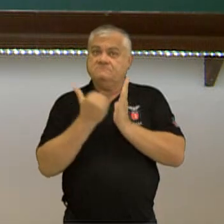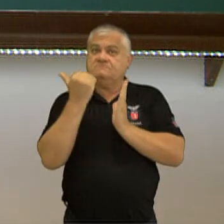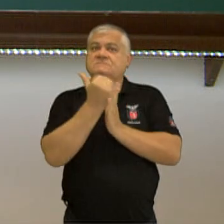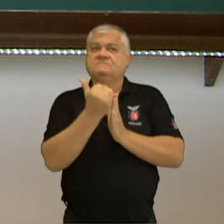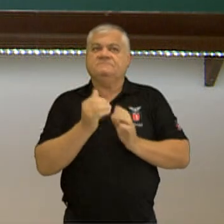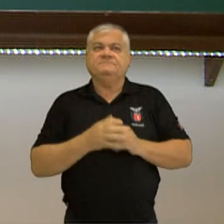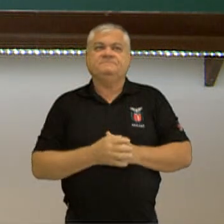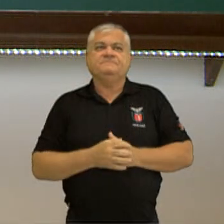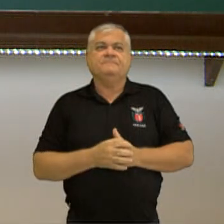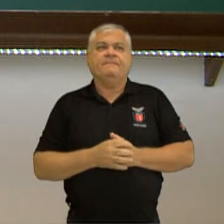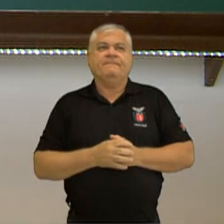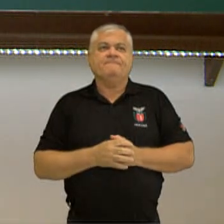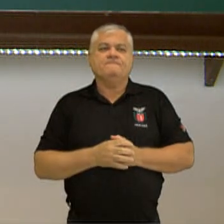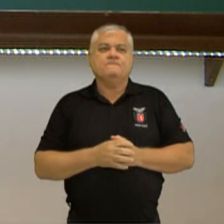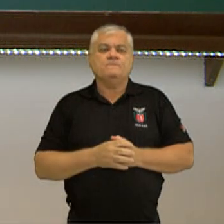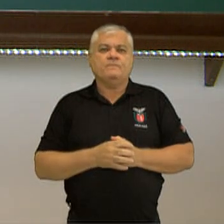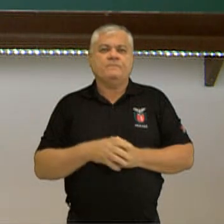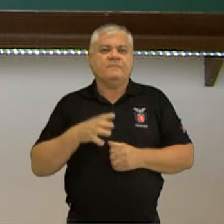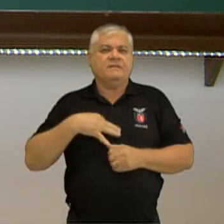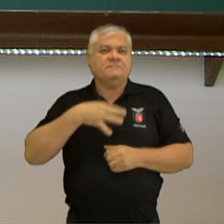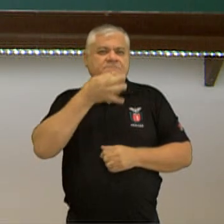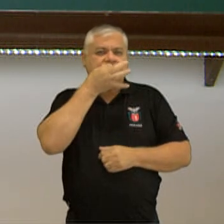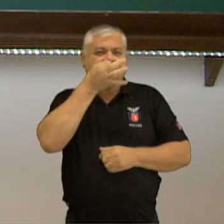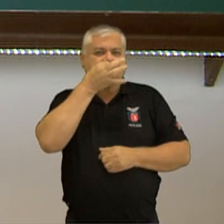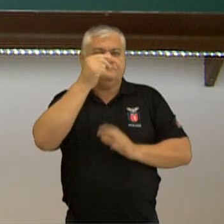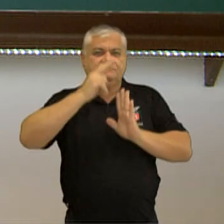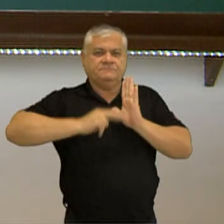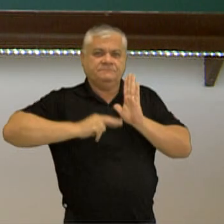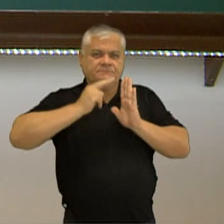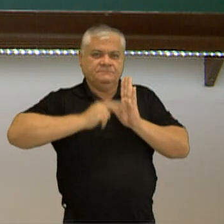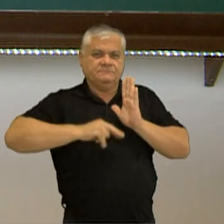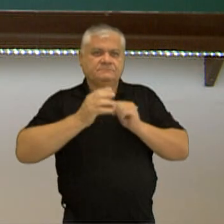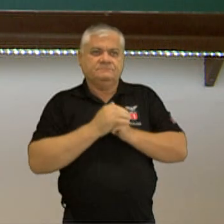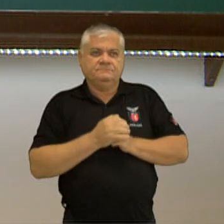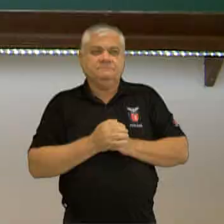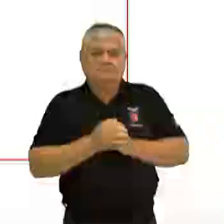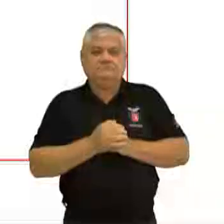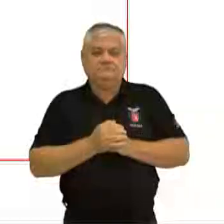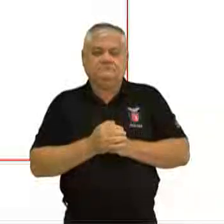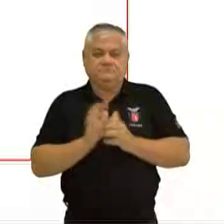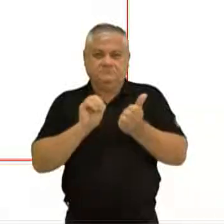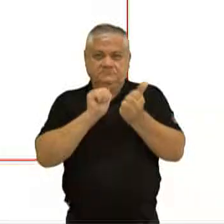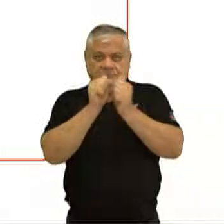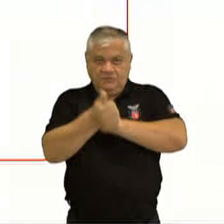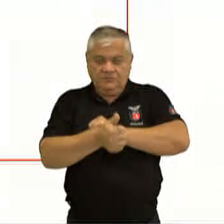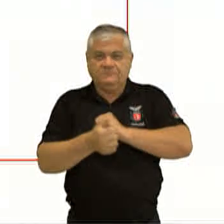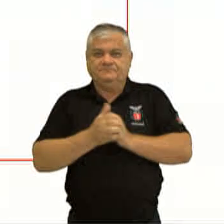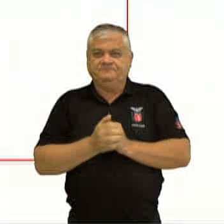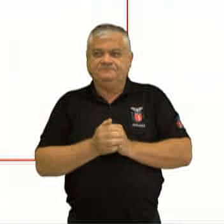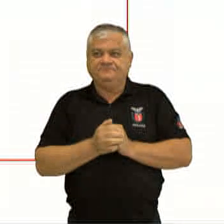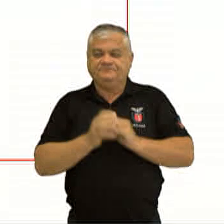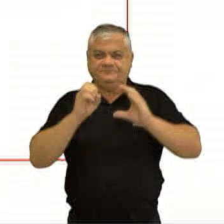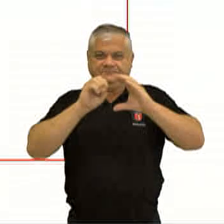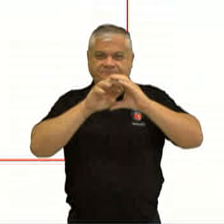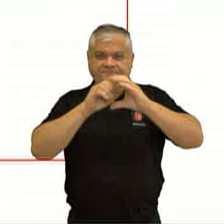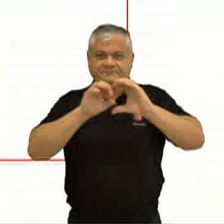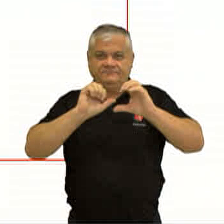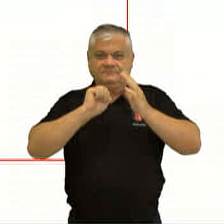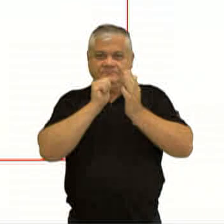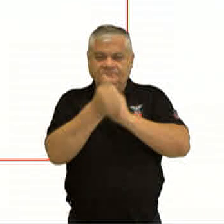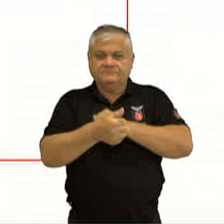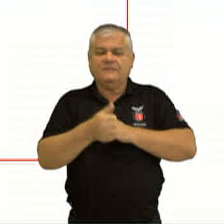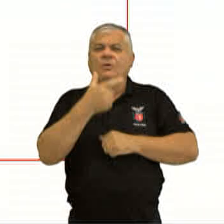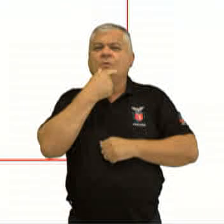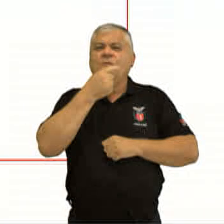adquiri-la. Trouxe uma sugestão de leitura para você, é do Globoesporte.com, vocês já ouviram falar naquele atleta de